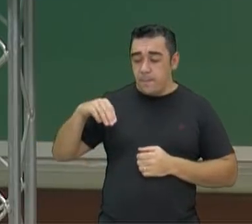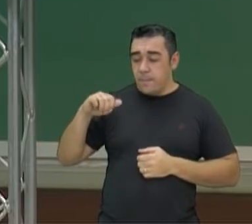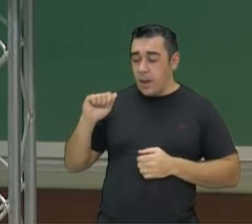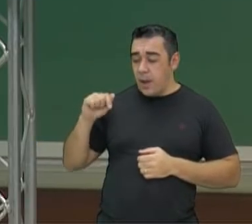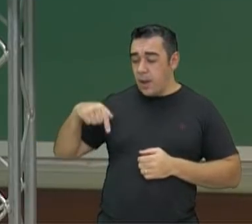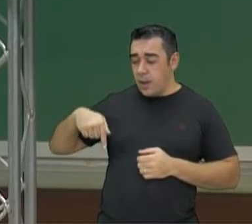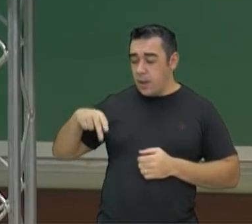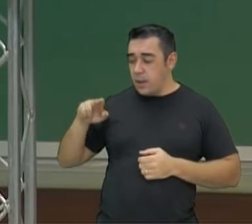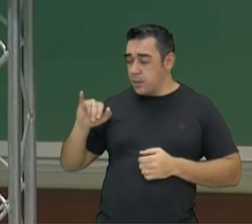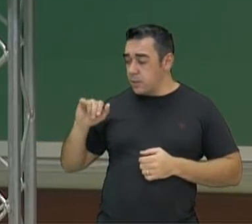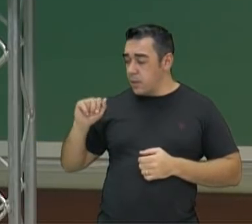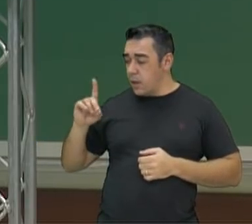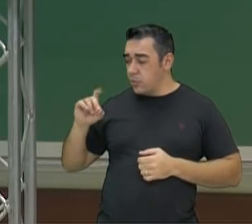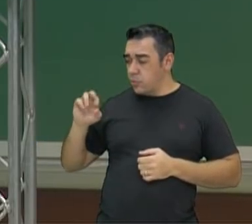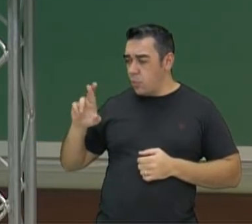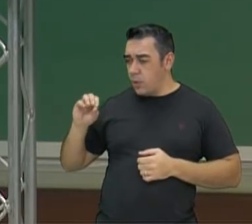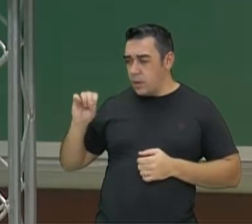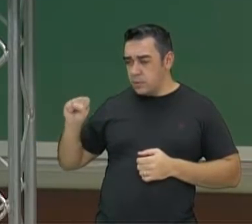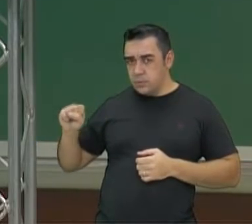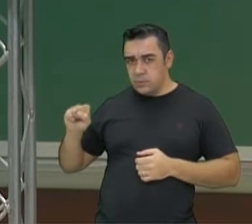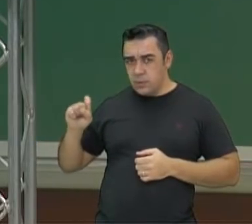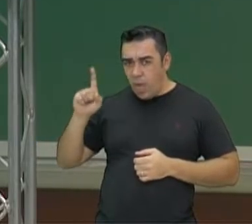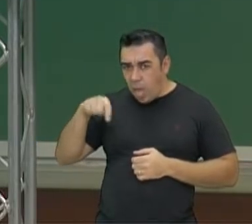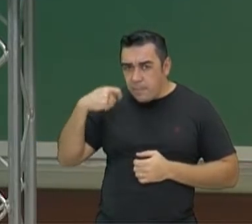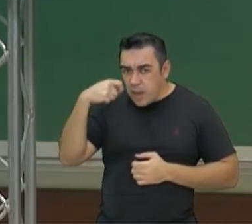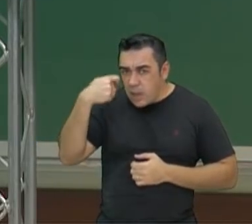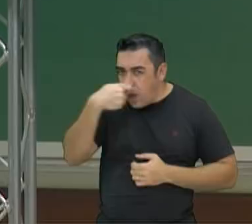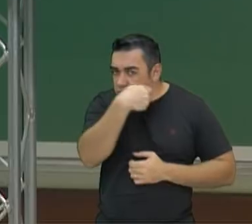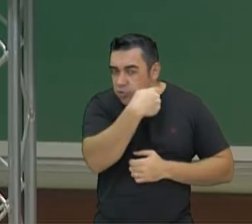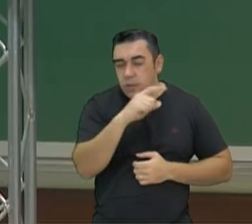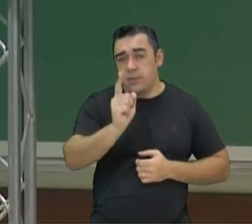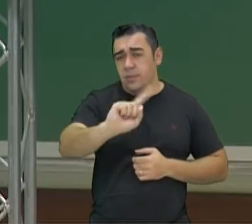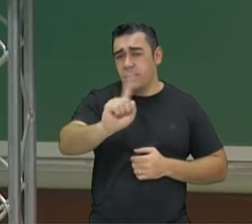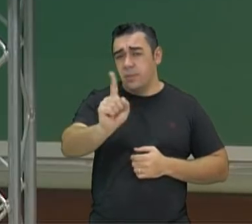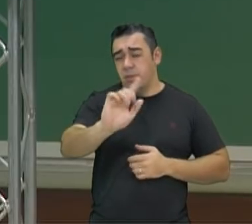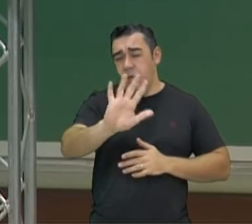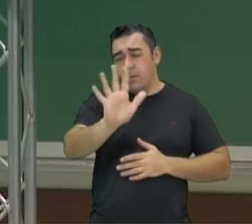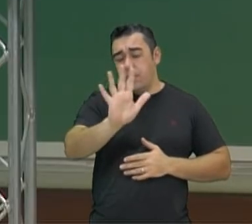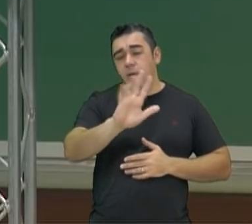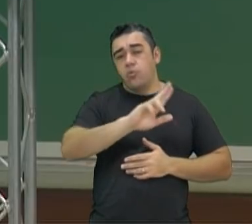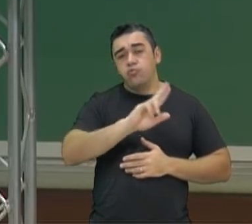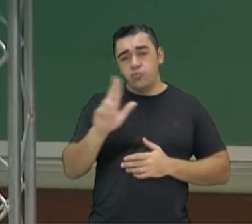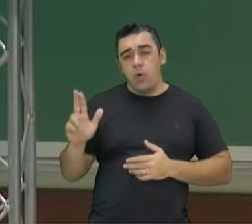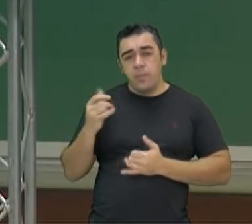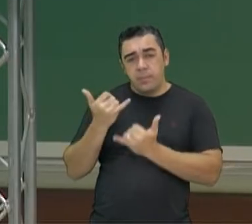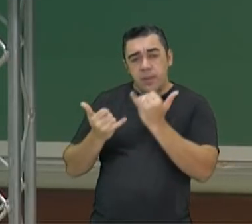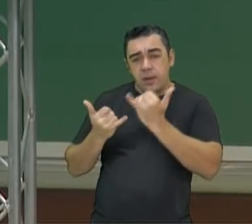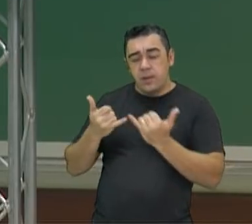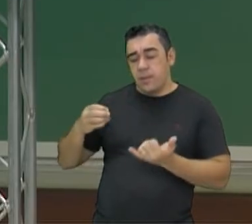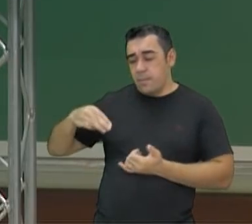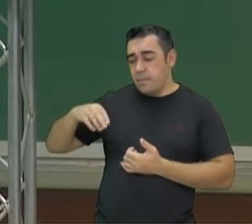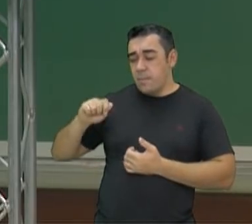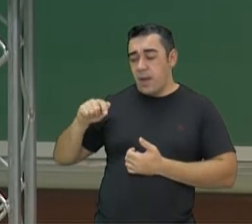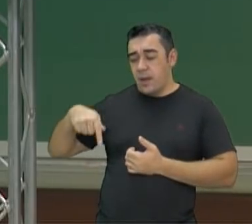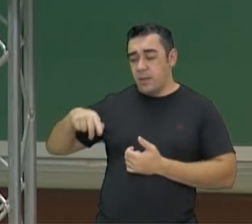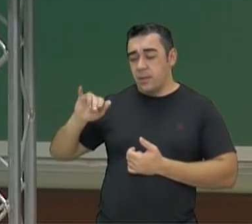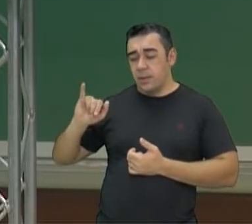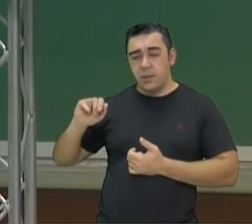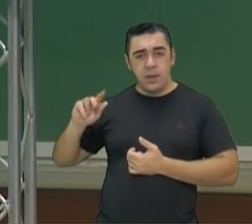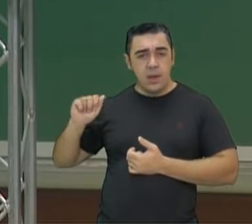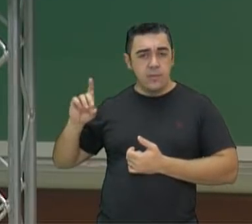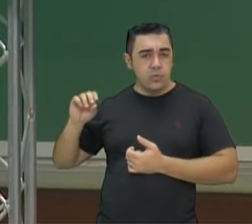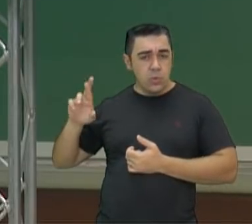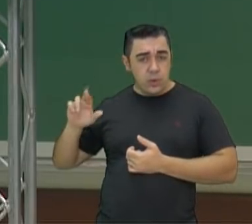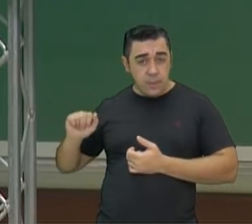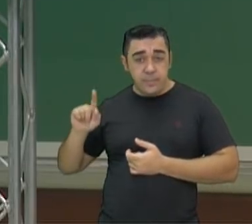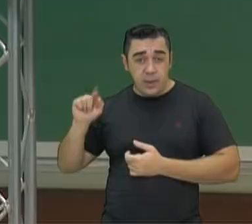maquiadoras. Maquiadoras? Então tem as meninas lá se maquiando? Não, velho, não tem nada a ver com isso aí. Maquiadora, presta atenção, é